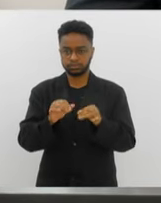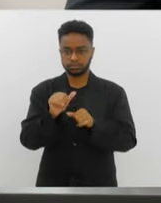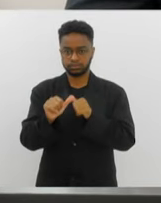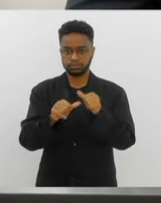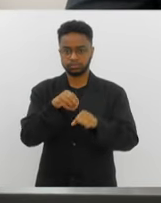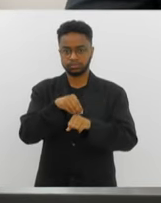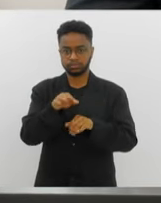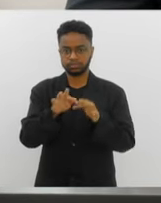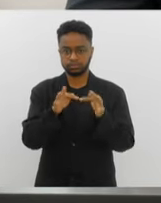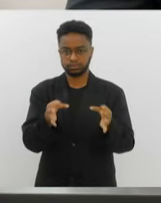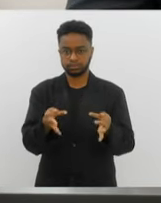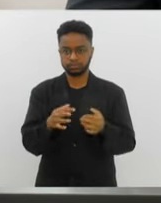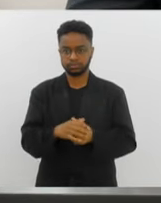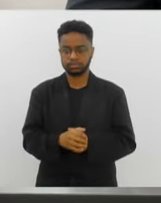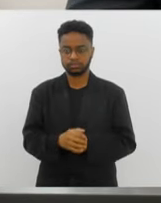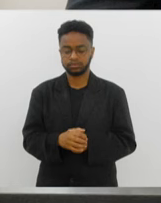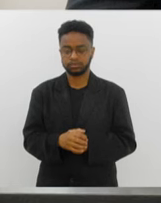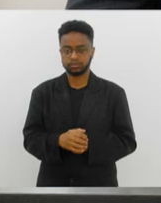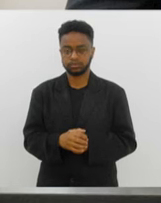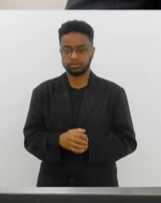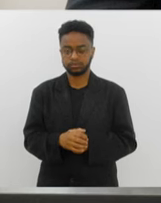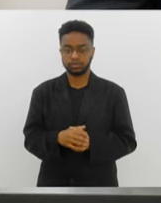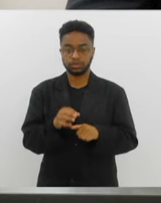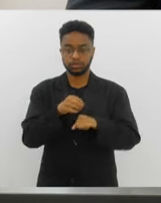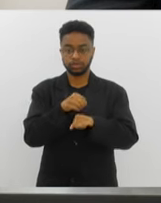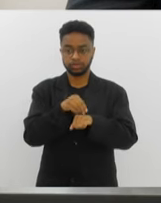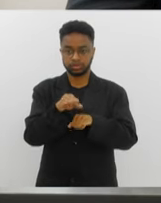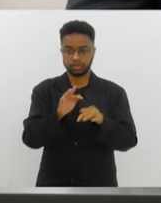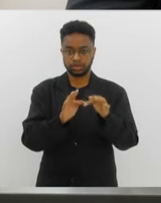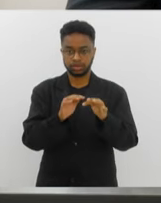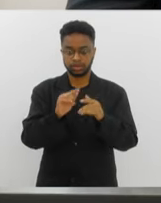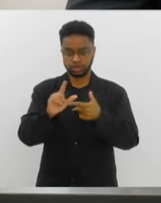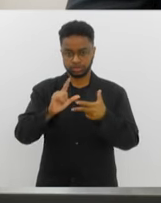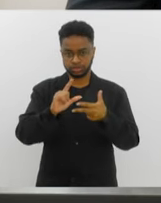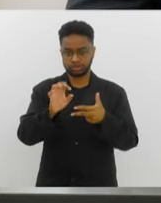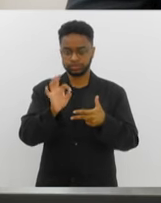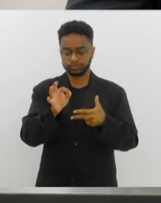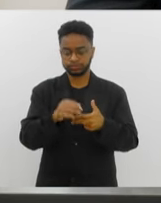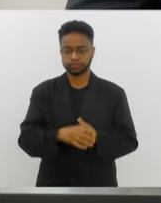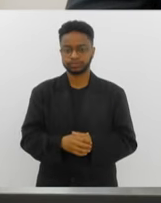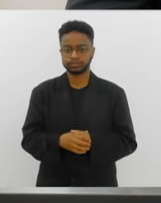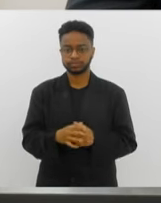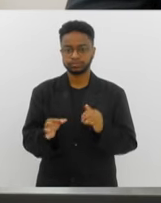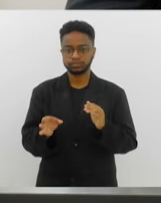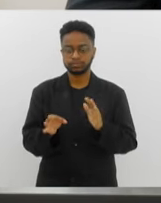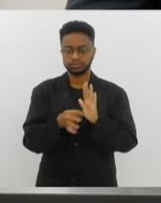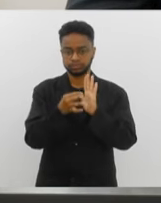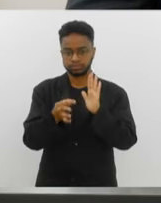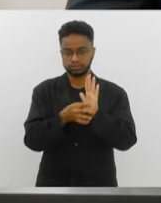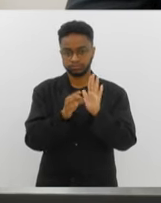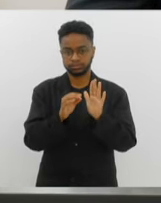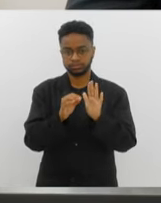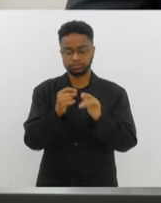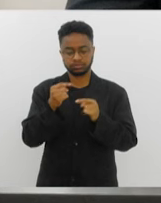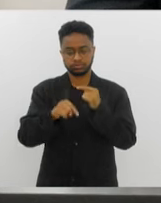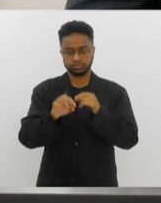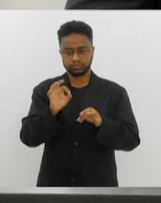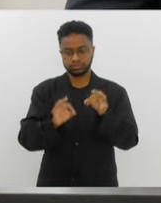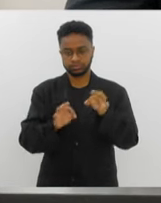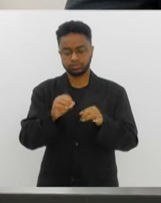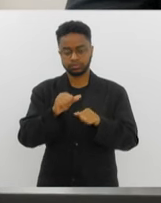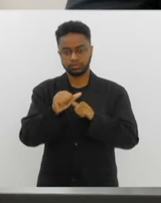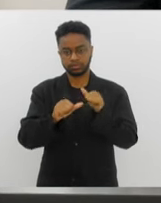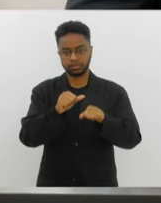transformando em indicação simples. Legislativa. Indicação legislativa, né? É. Então. Parecer pela injuridicidade, transformando